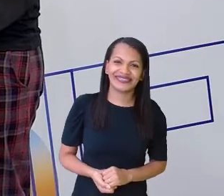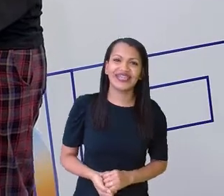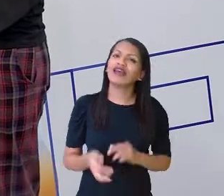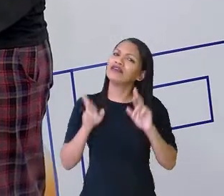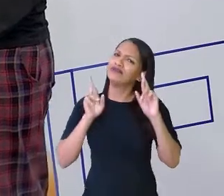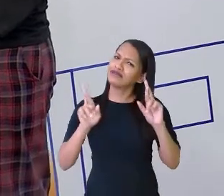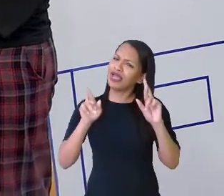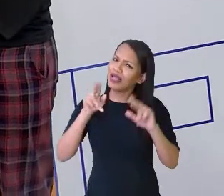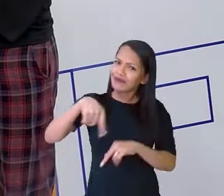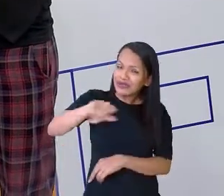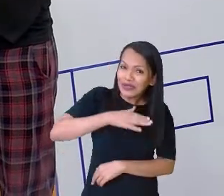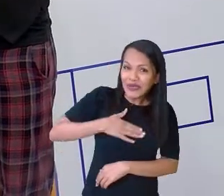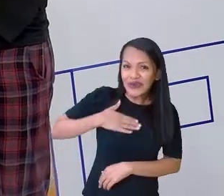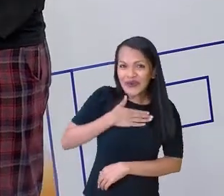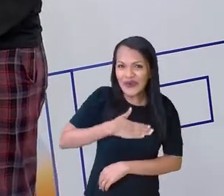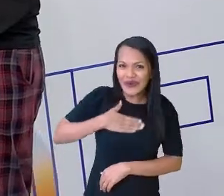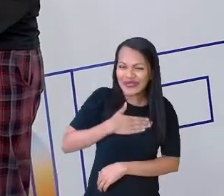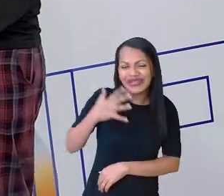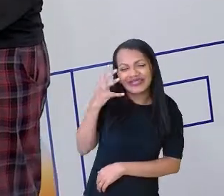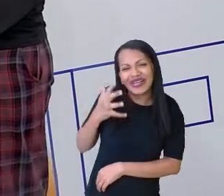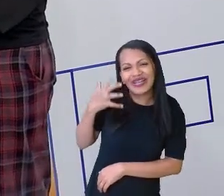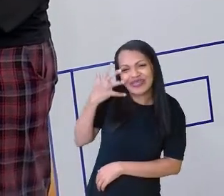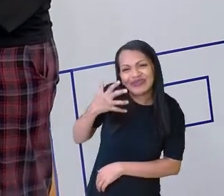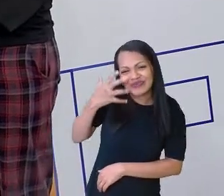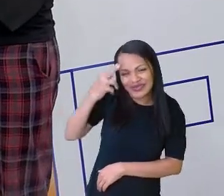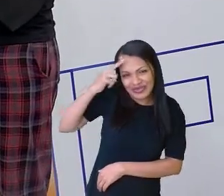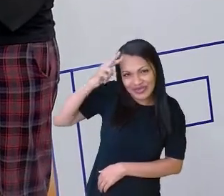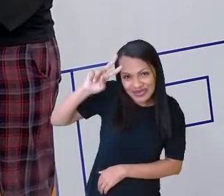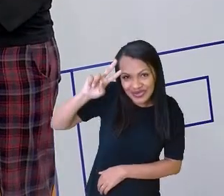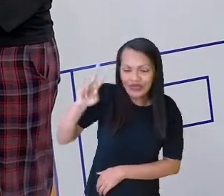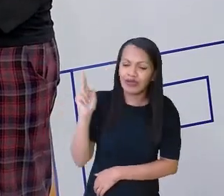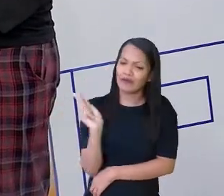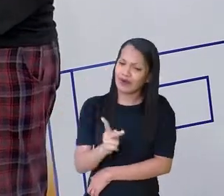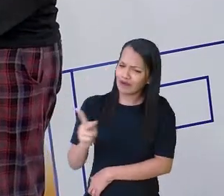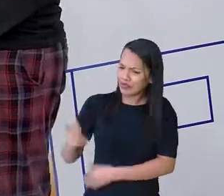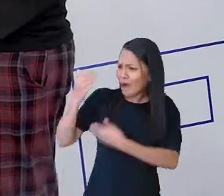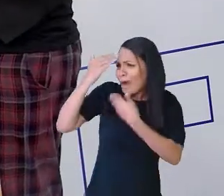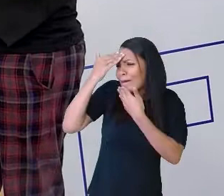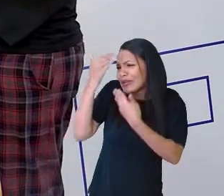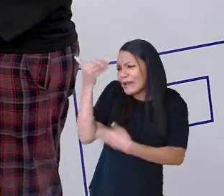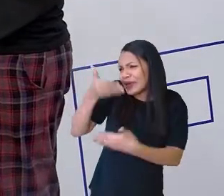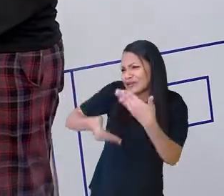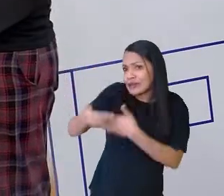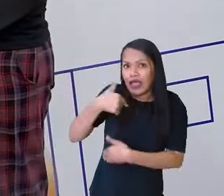Espero que vocês tenham gostado aí dessa música, da história. Professor, obrigada pela sua